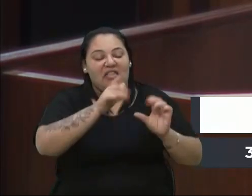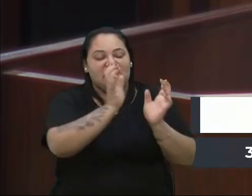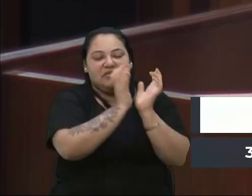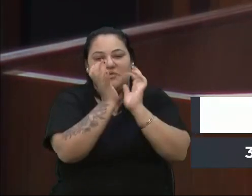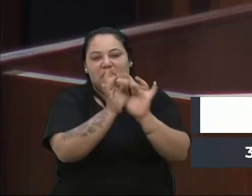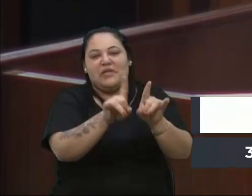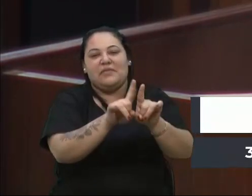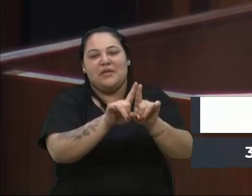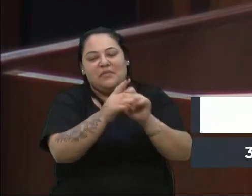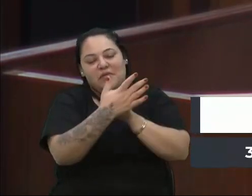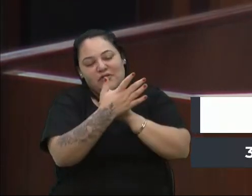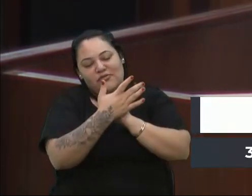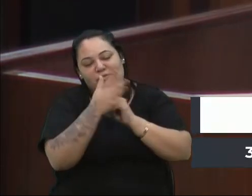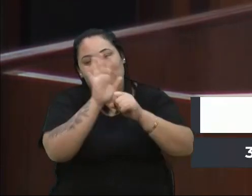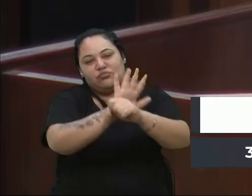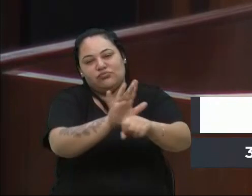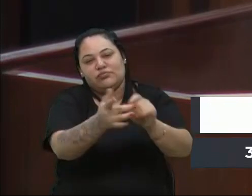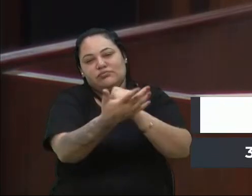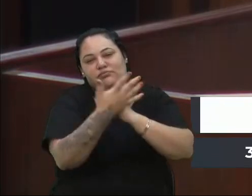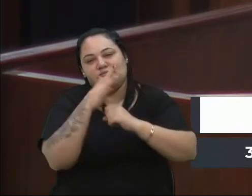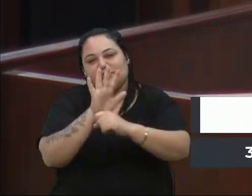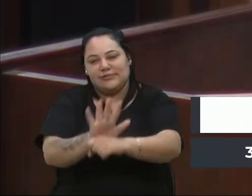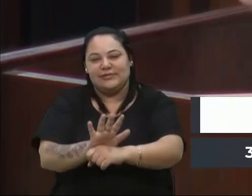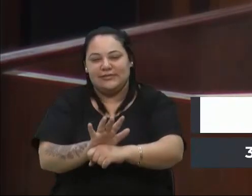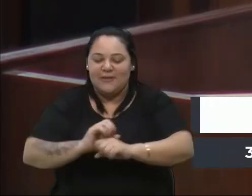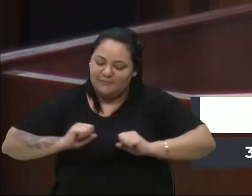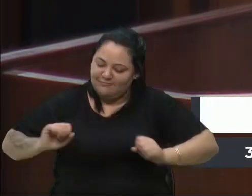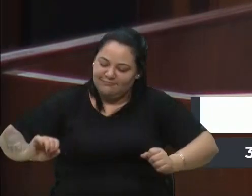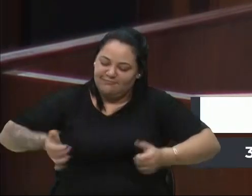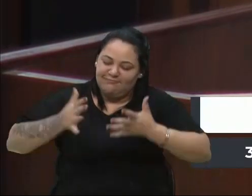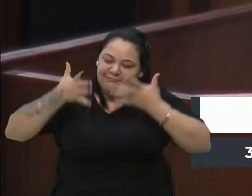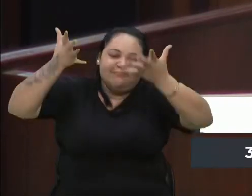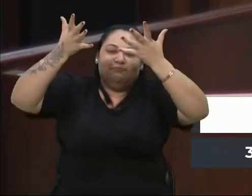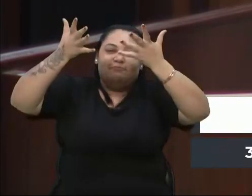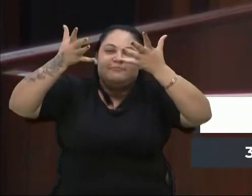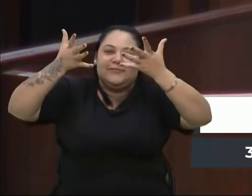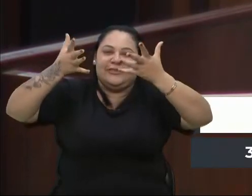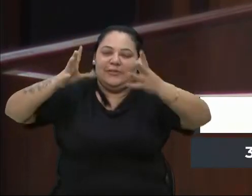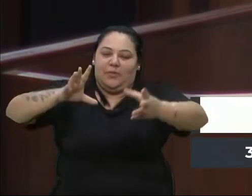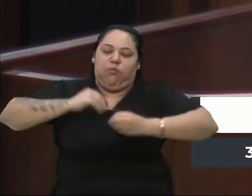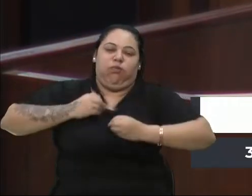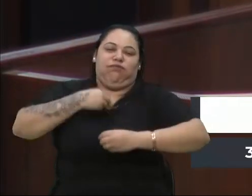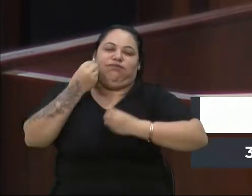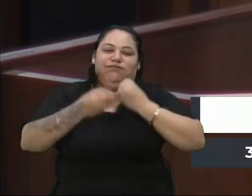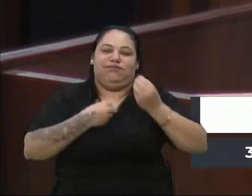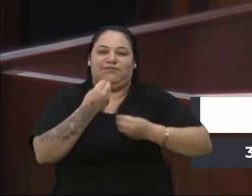também o que me ajuda e nos ajuda a dar vontade de ser pertencentes a esse trabalho.